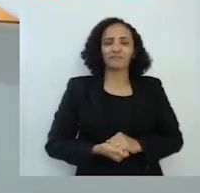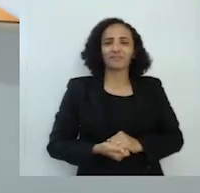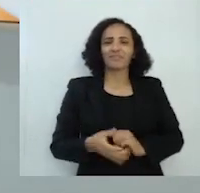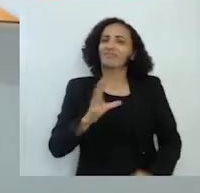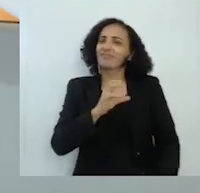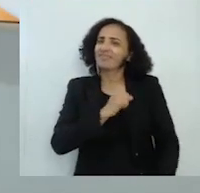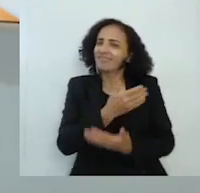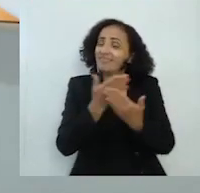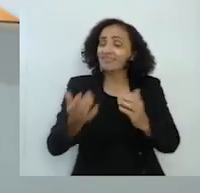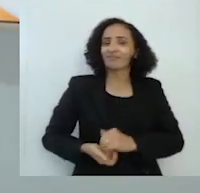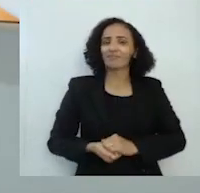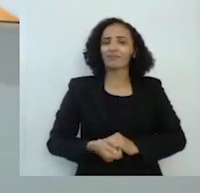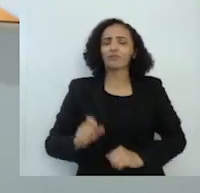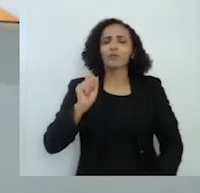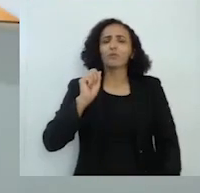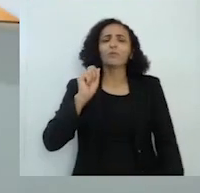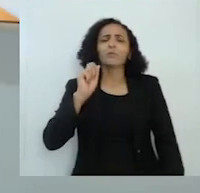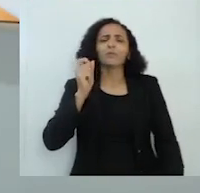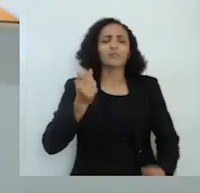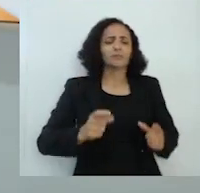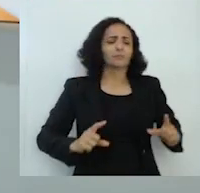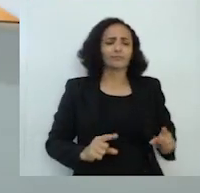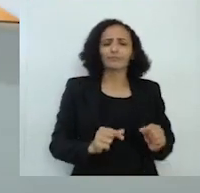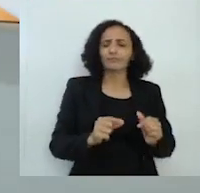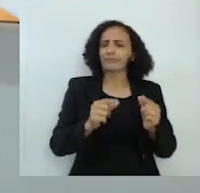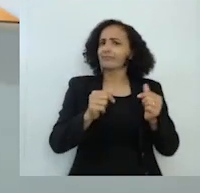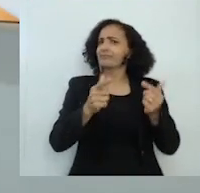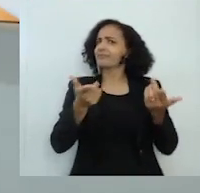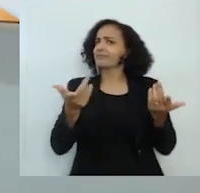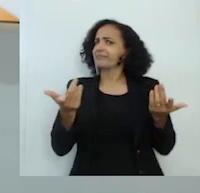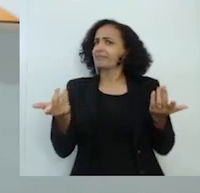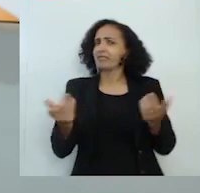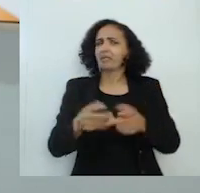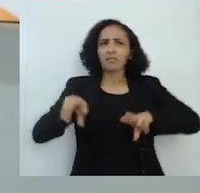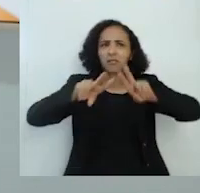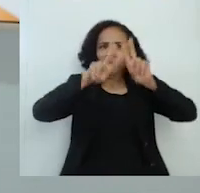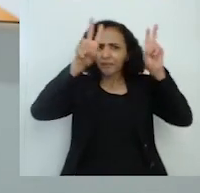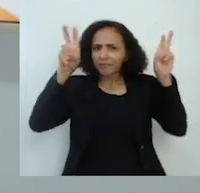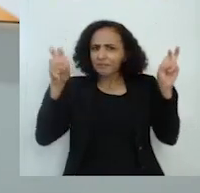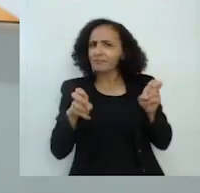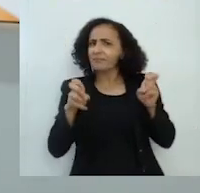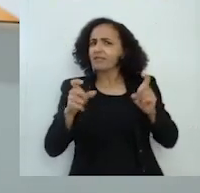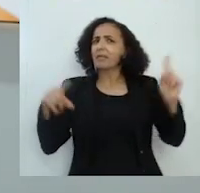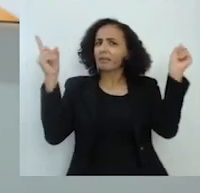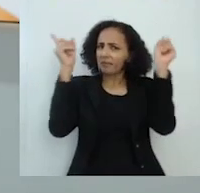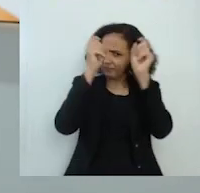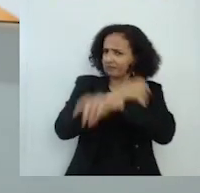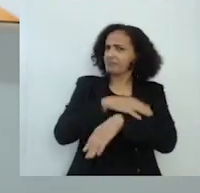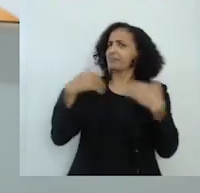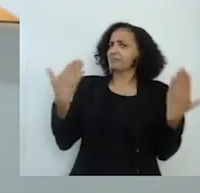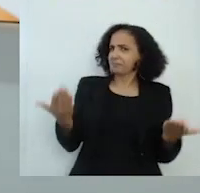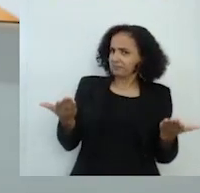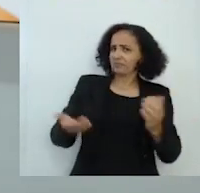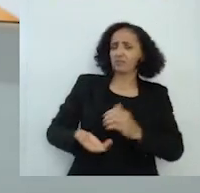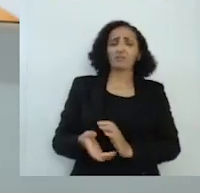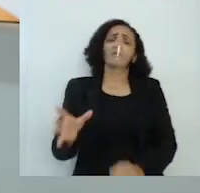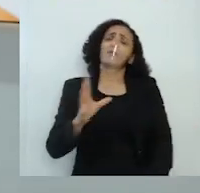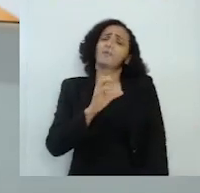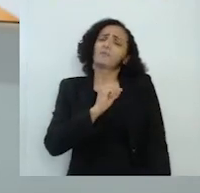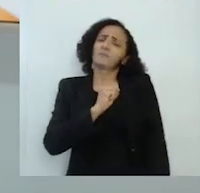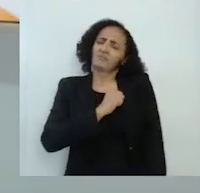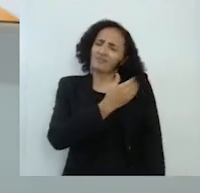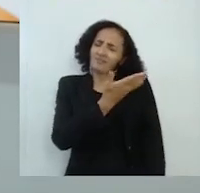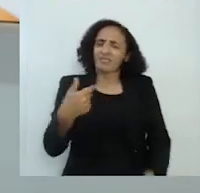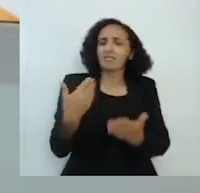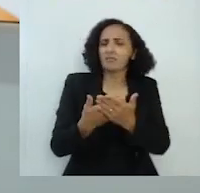Amores, o que seria moda e produção capitalista? Assunto pesadinho para o sexto ano, prof? Meu ano, não é tão pesadinho não,